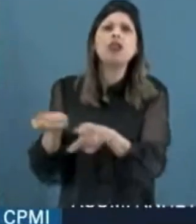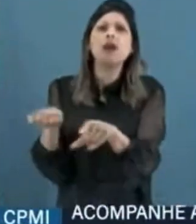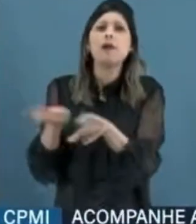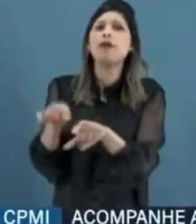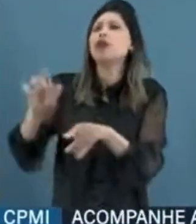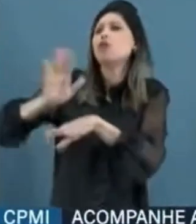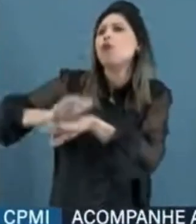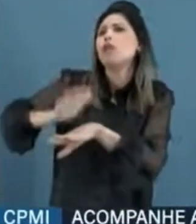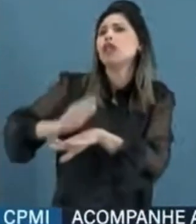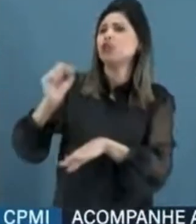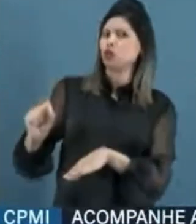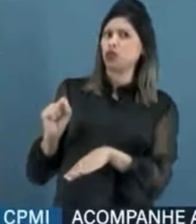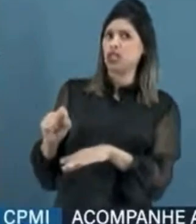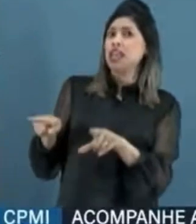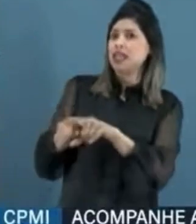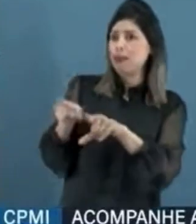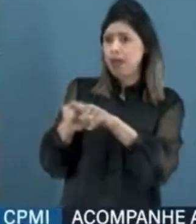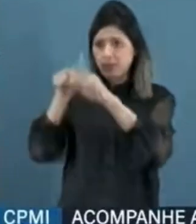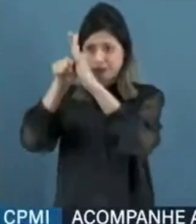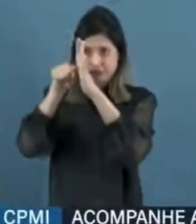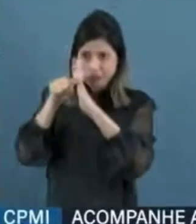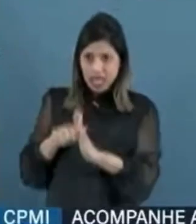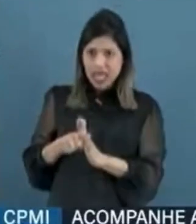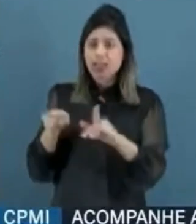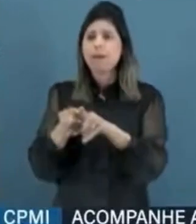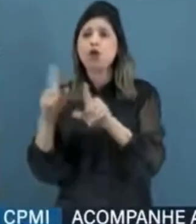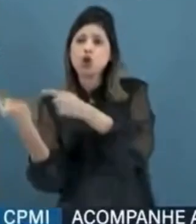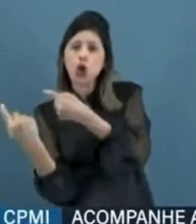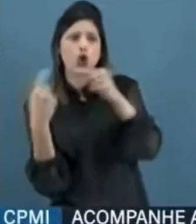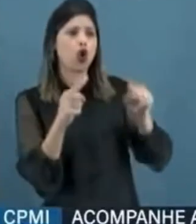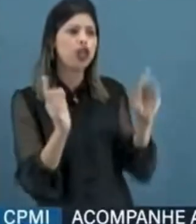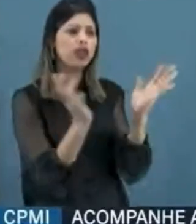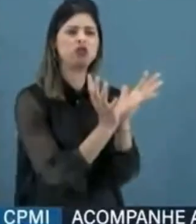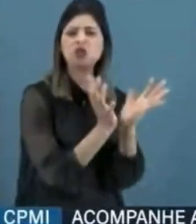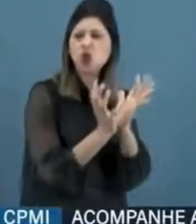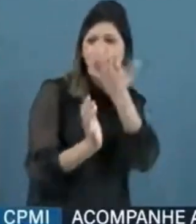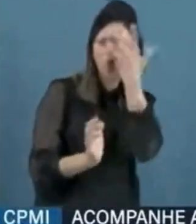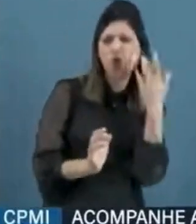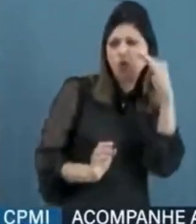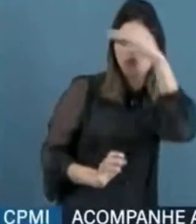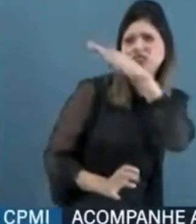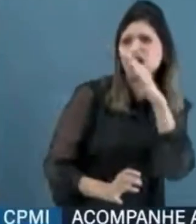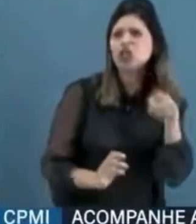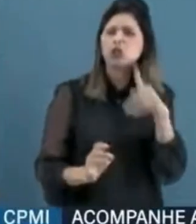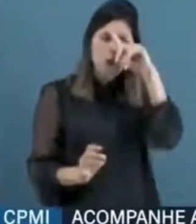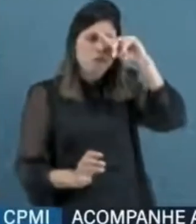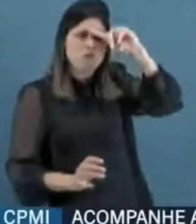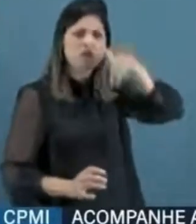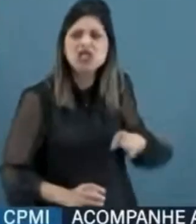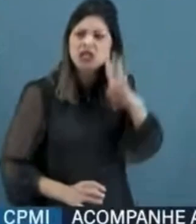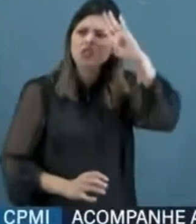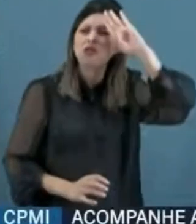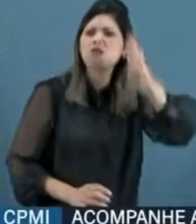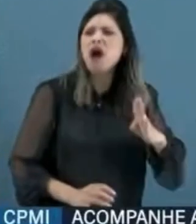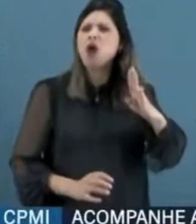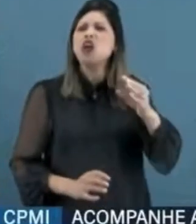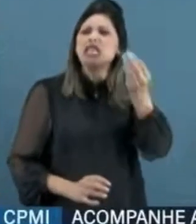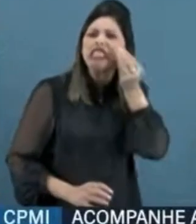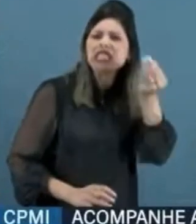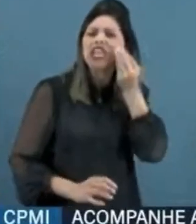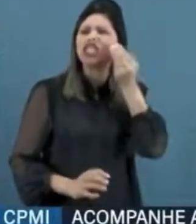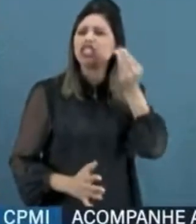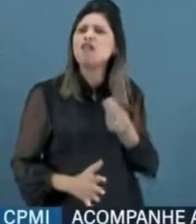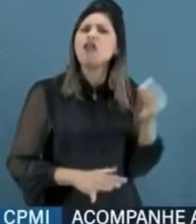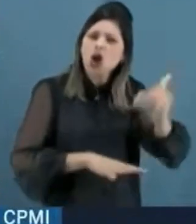milícias digitais, nos golpistas e no indiciamento principal, que é do principal mentor da tese golpista no Brasil, que é o